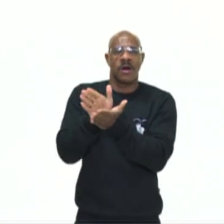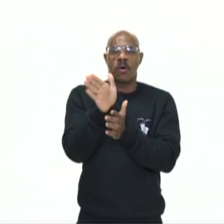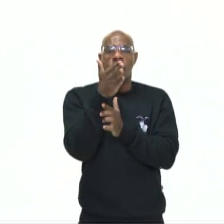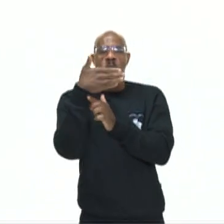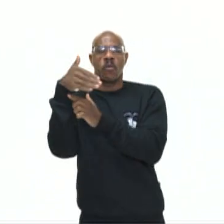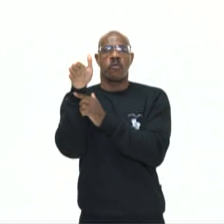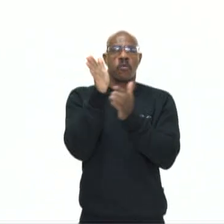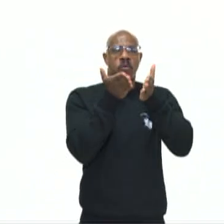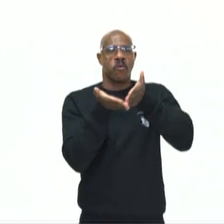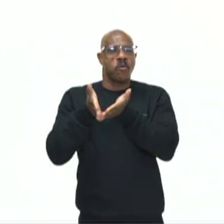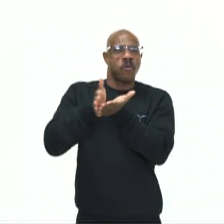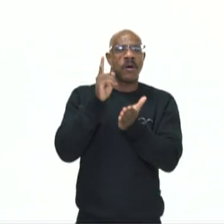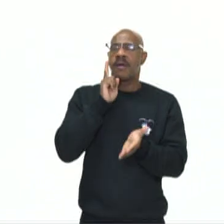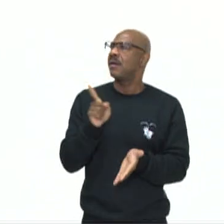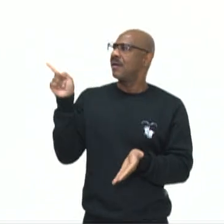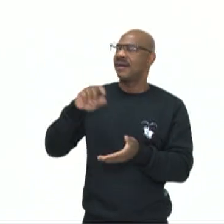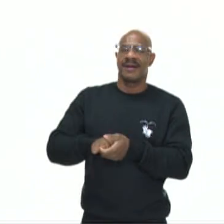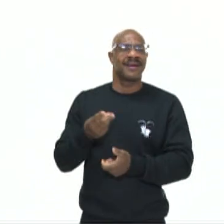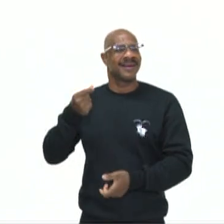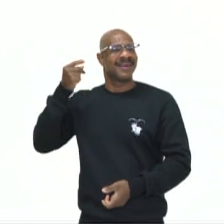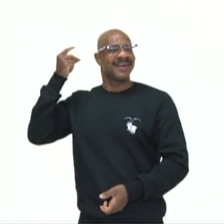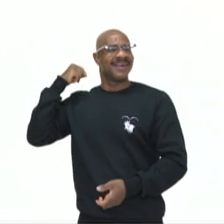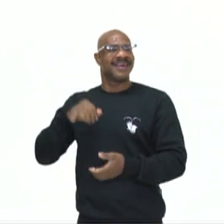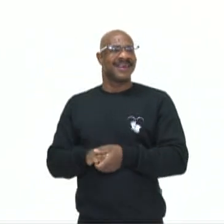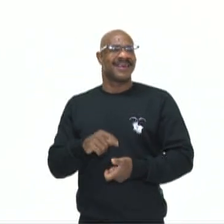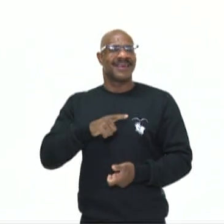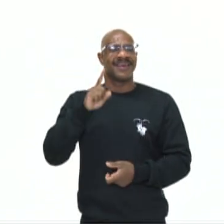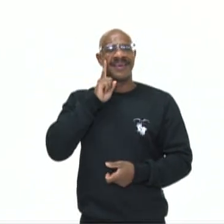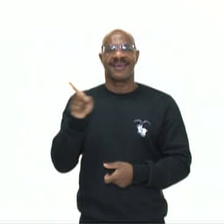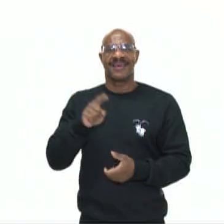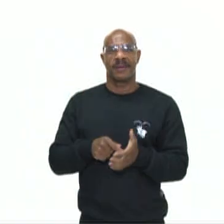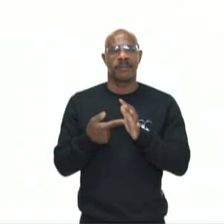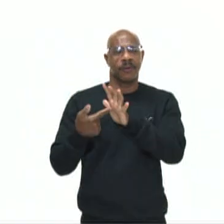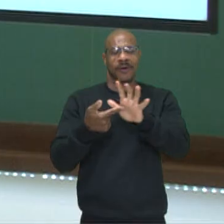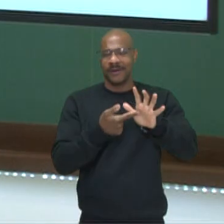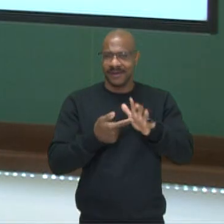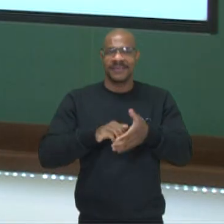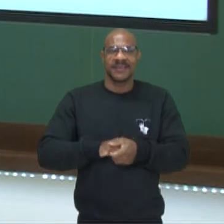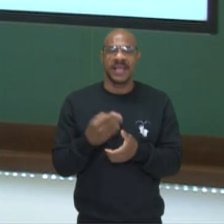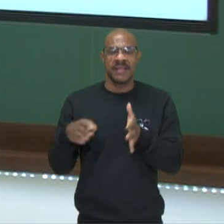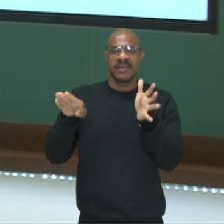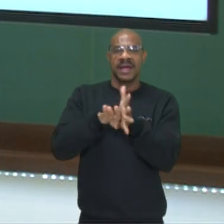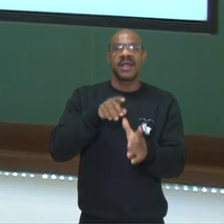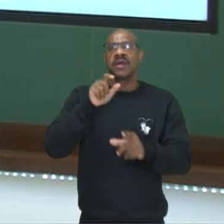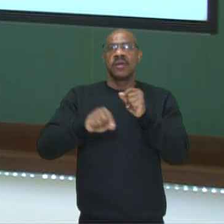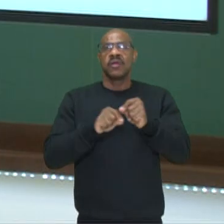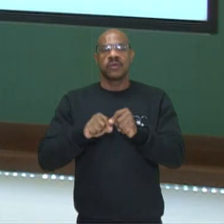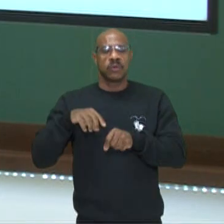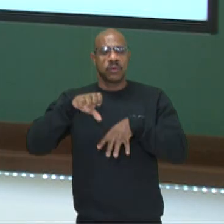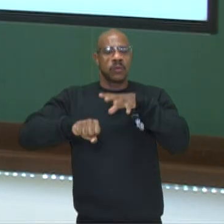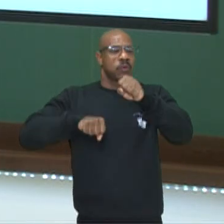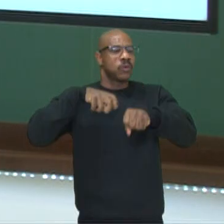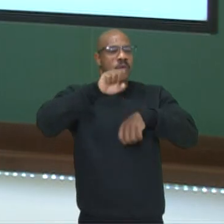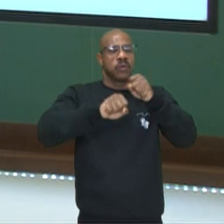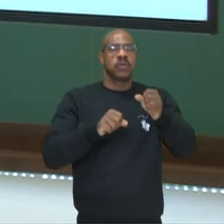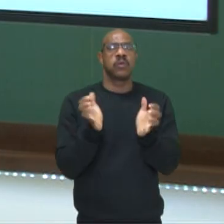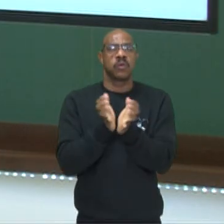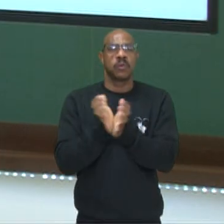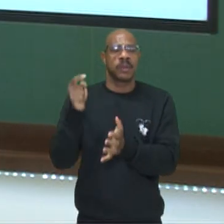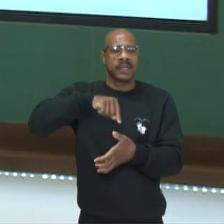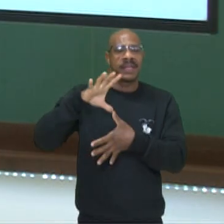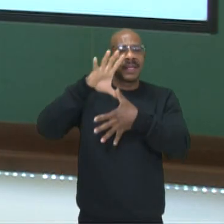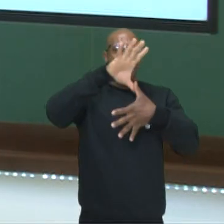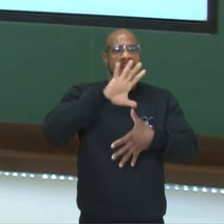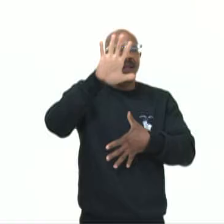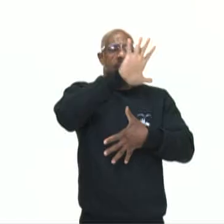Plymouth, uma obra de William Russell, trazendo aí nessa representação da chegada dos colonos à América.